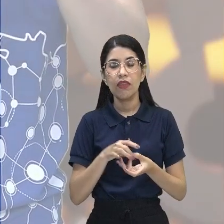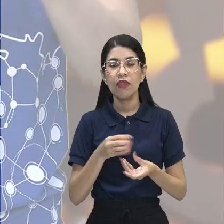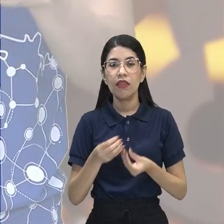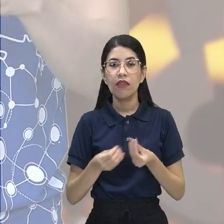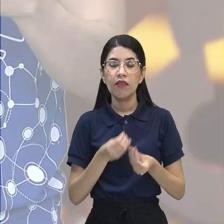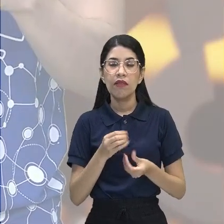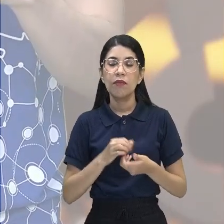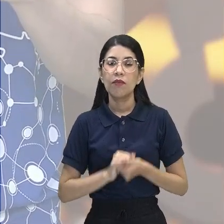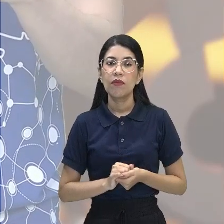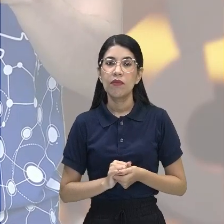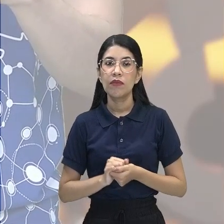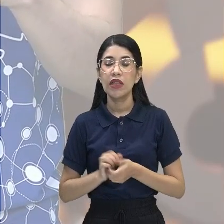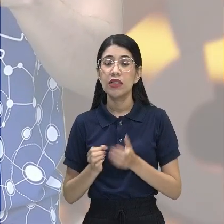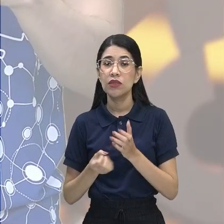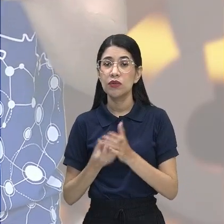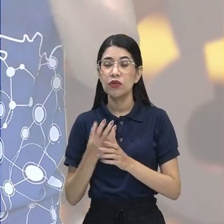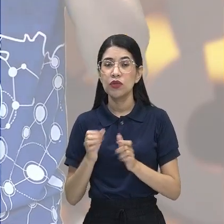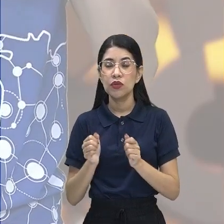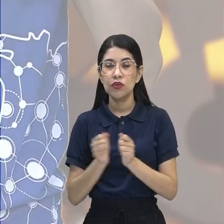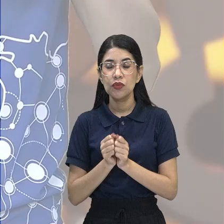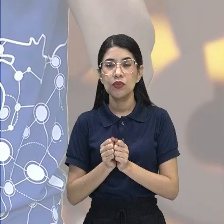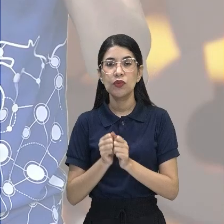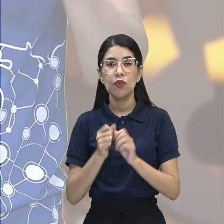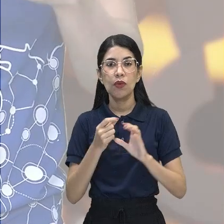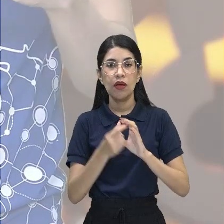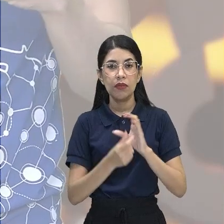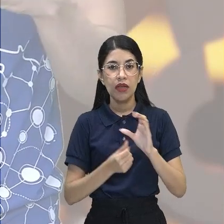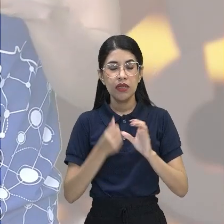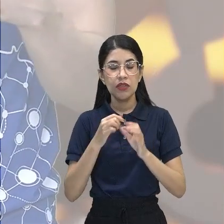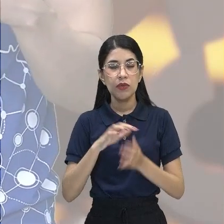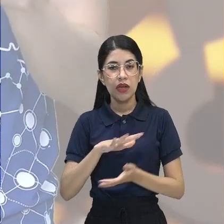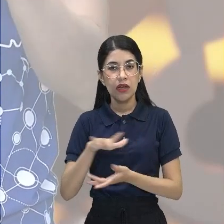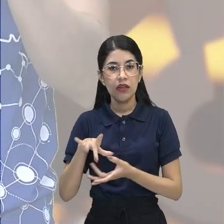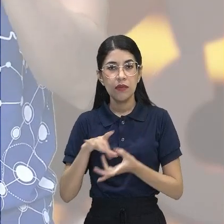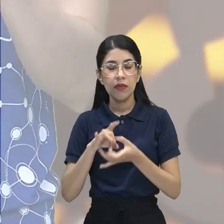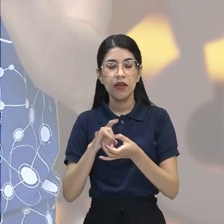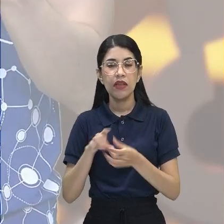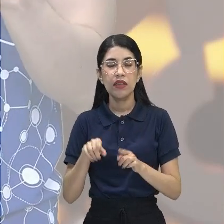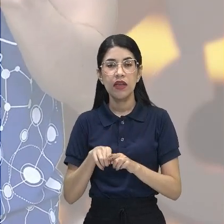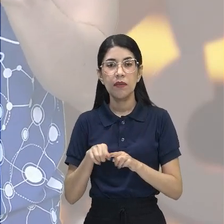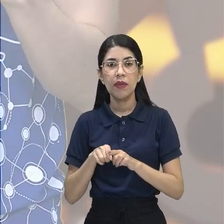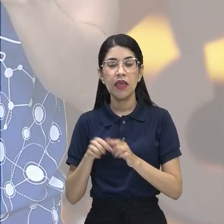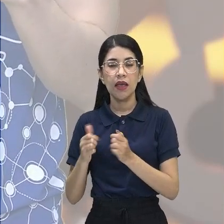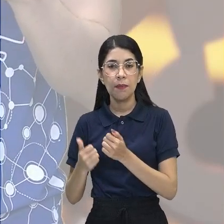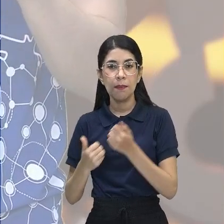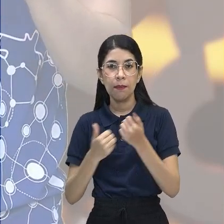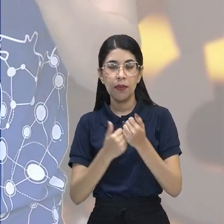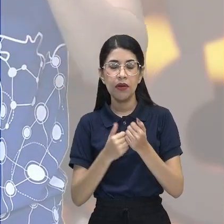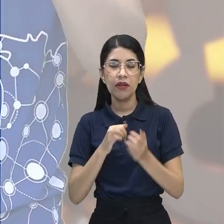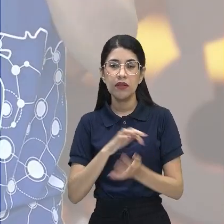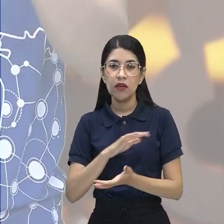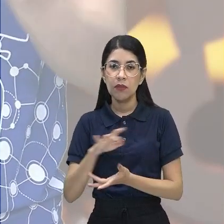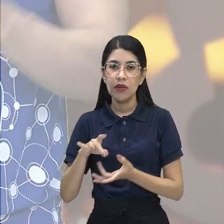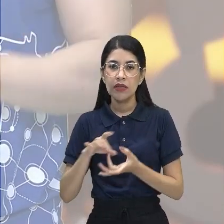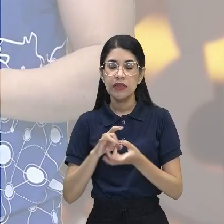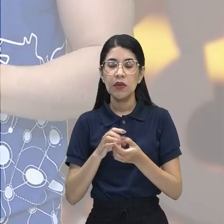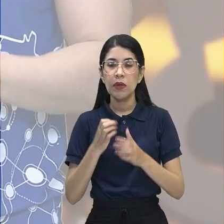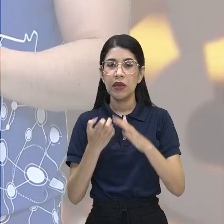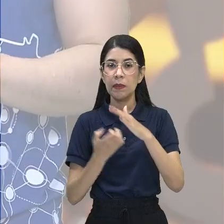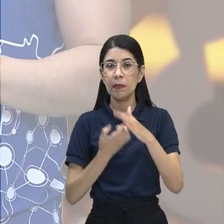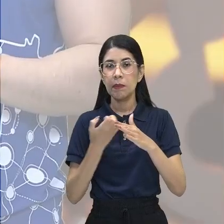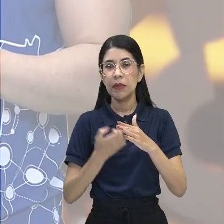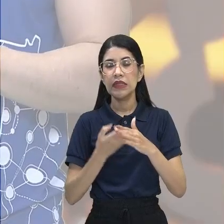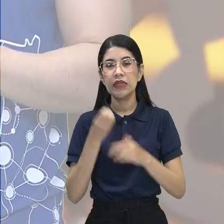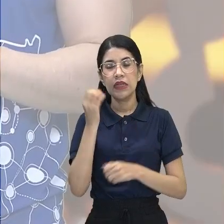ela surge junto com o capitalismo e o capitalismo é o que alimenta essa globalização. Empresas ali buscam